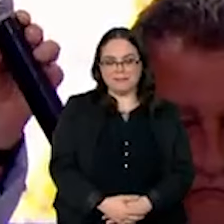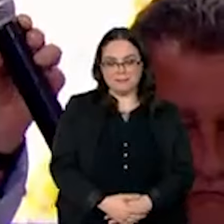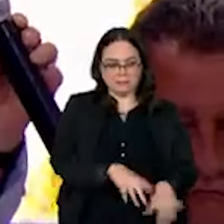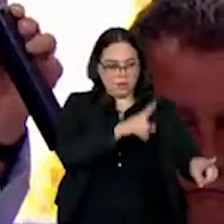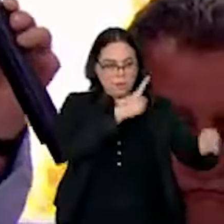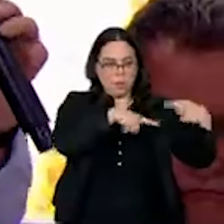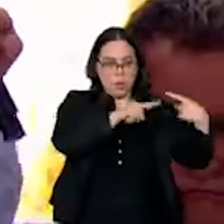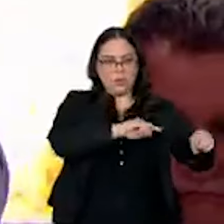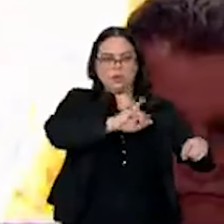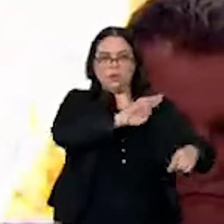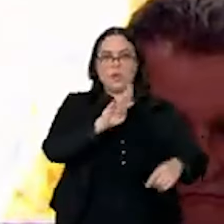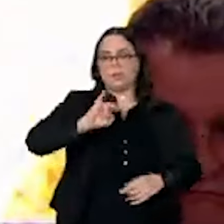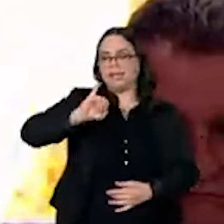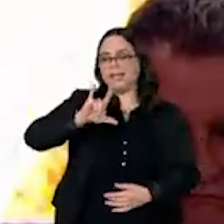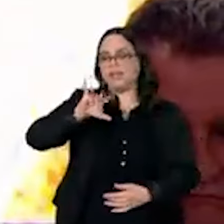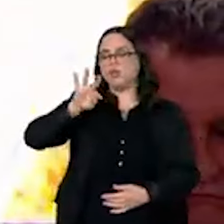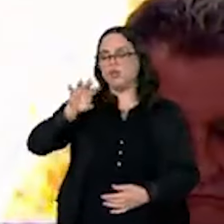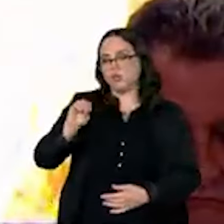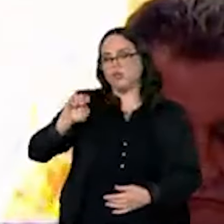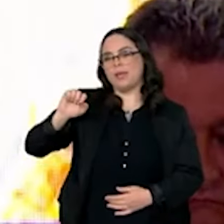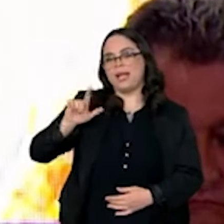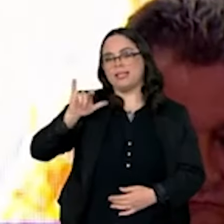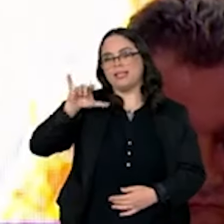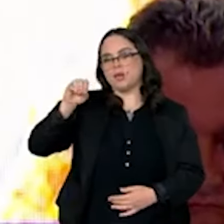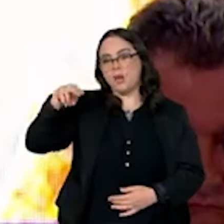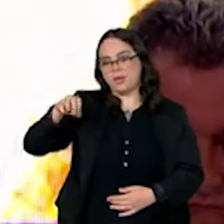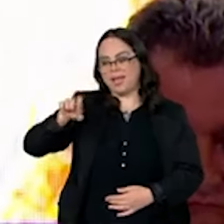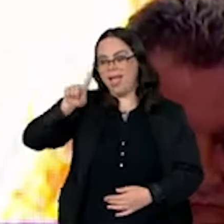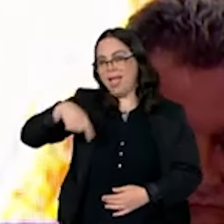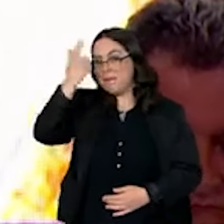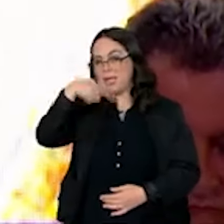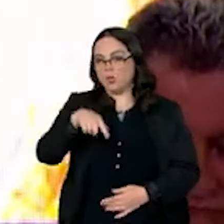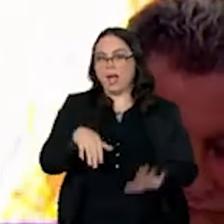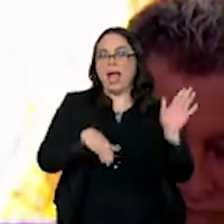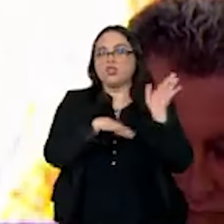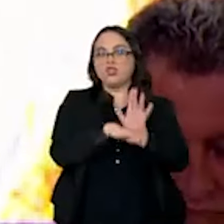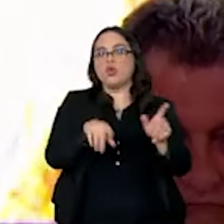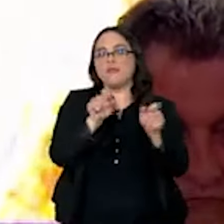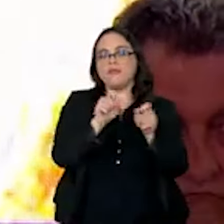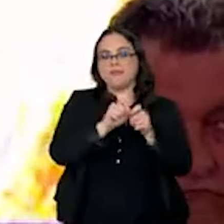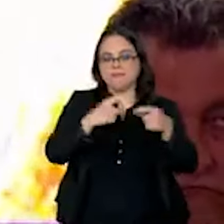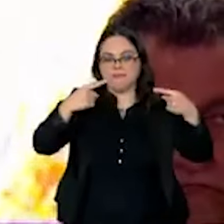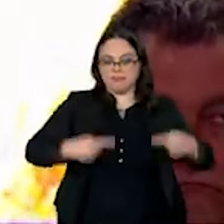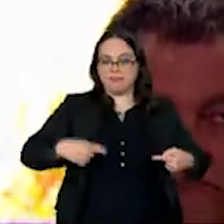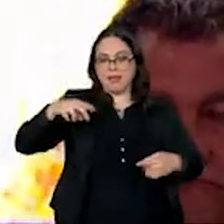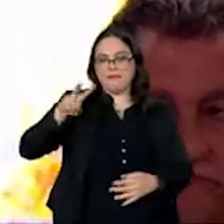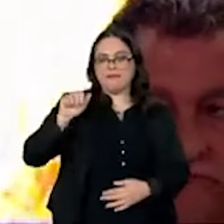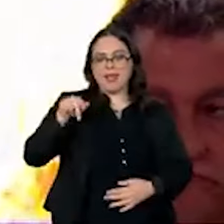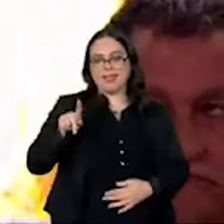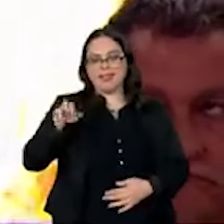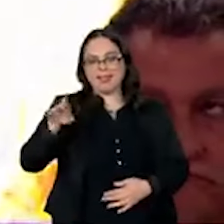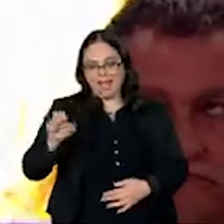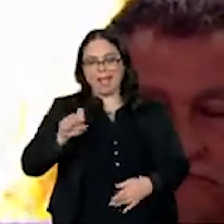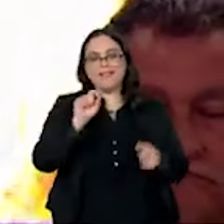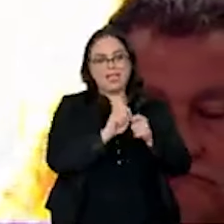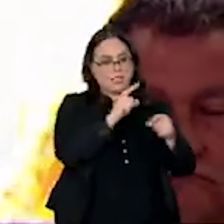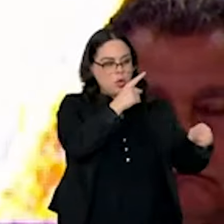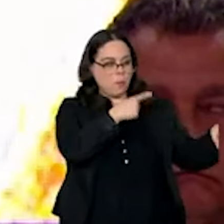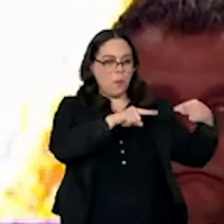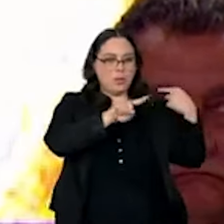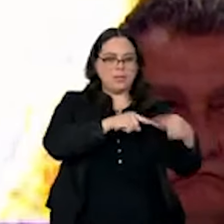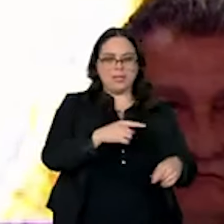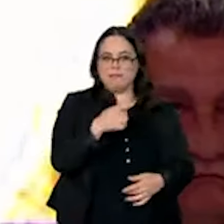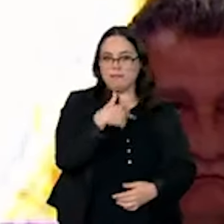feita pelo Hilton Scioli, que é o cara que ajudou a fazer Disparada com o Vandré. E que fez aquela música, Sem Medo